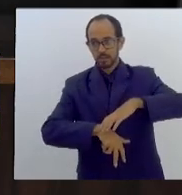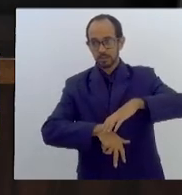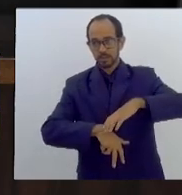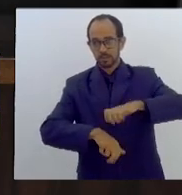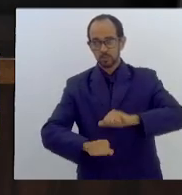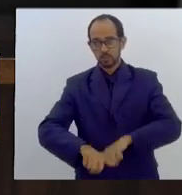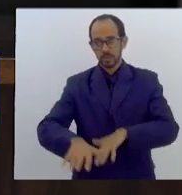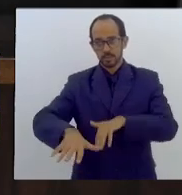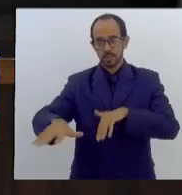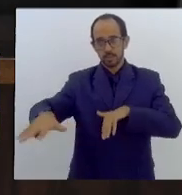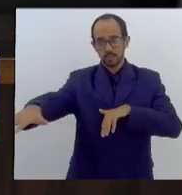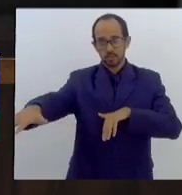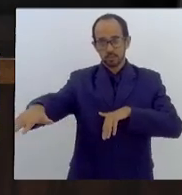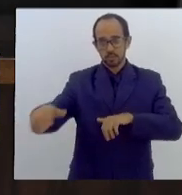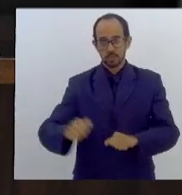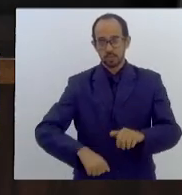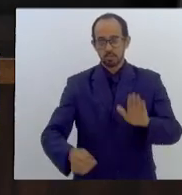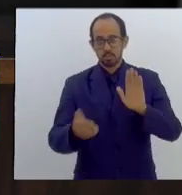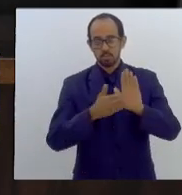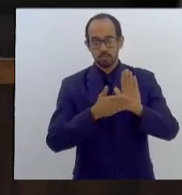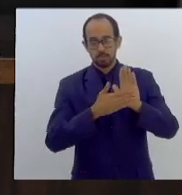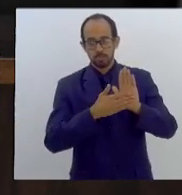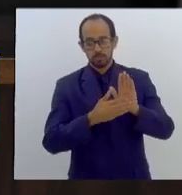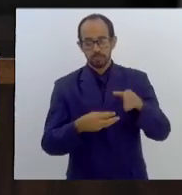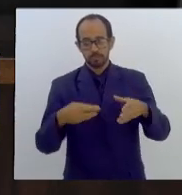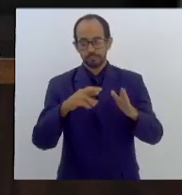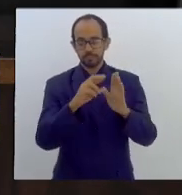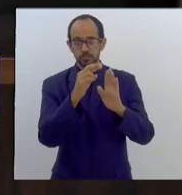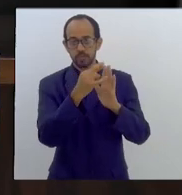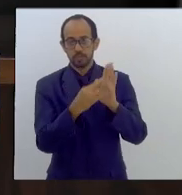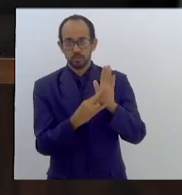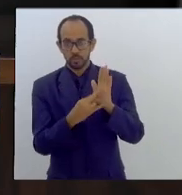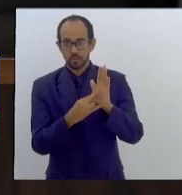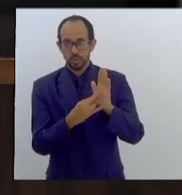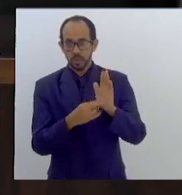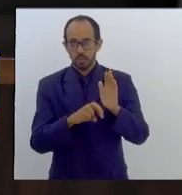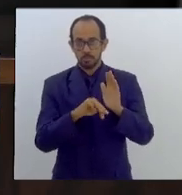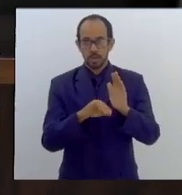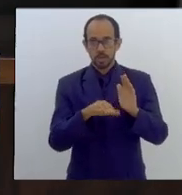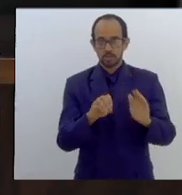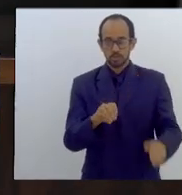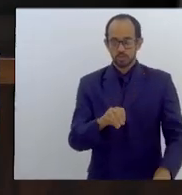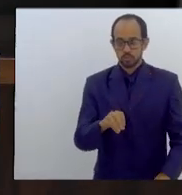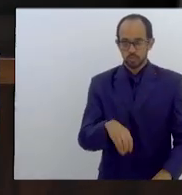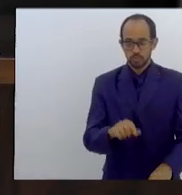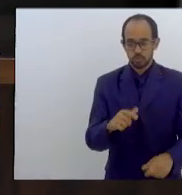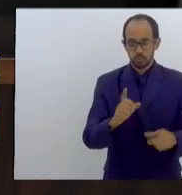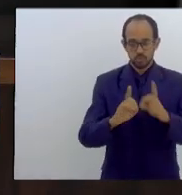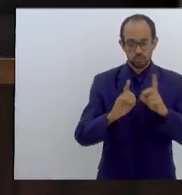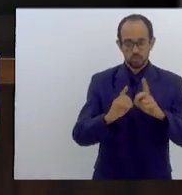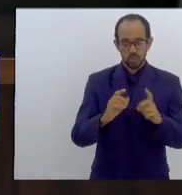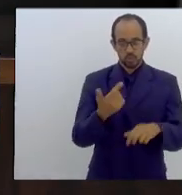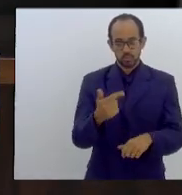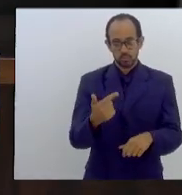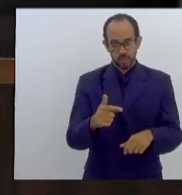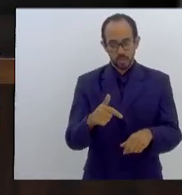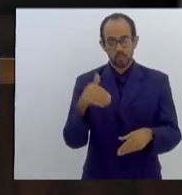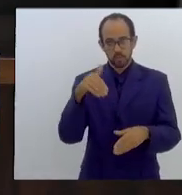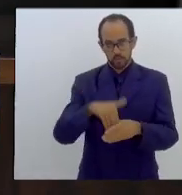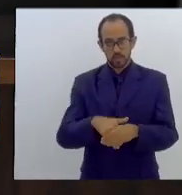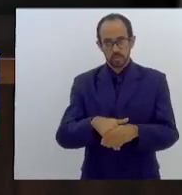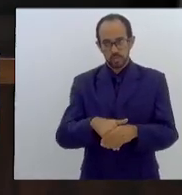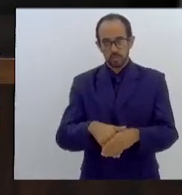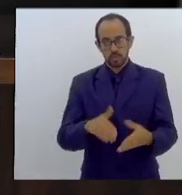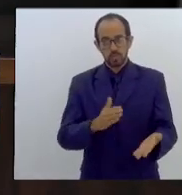Parecer da Comissão de Normas Internas e Proporções Externas, favorável, relator deputado Márcio Canella. Em discussão, não havendo que queira discutir, encerra a discussão, em votação, se